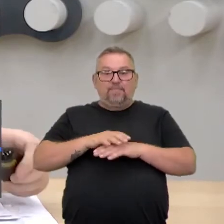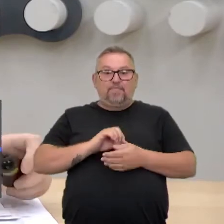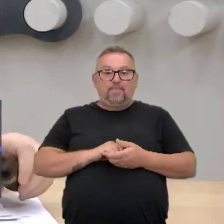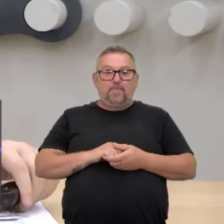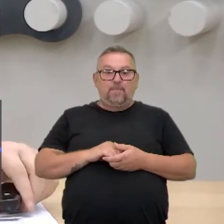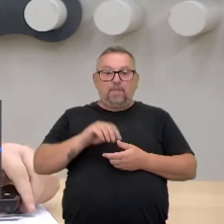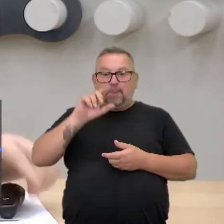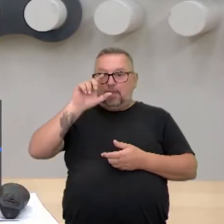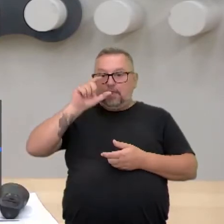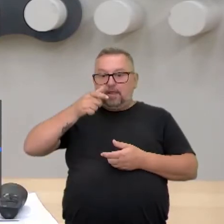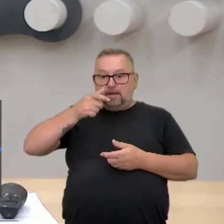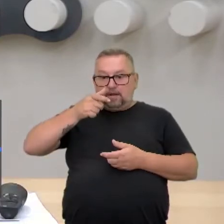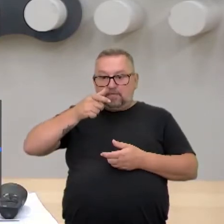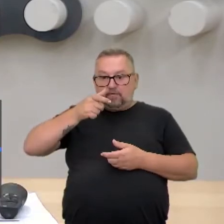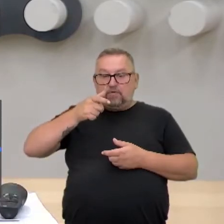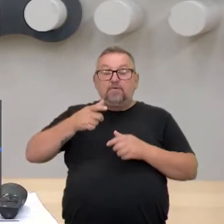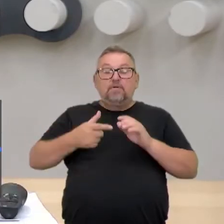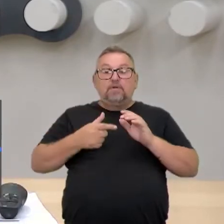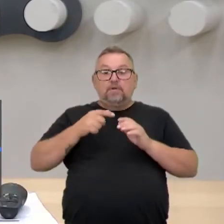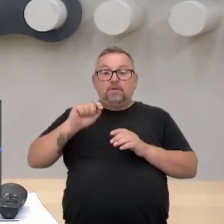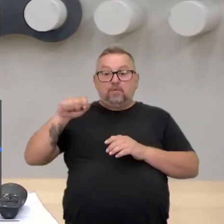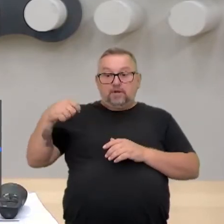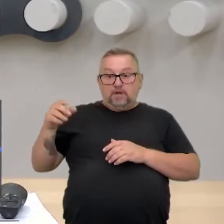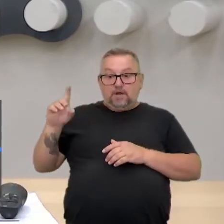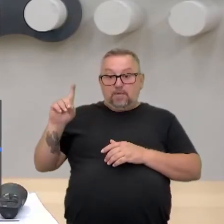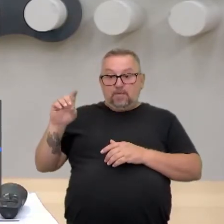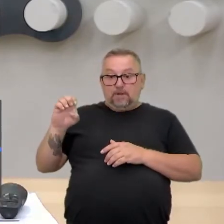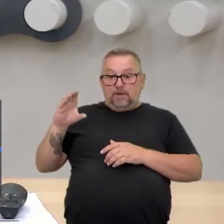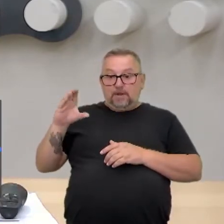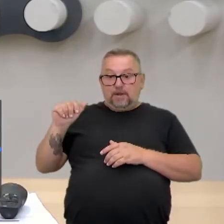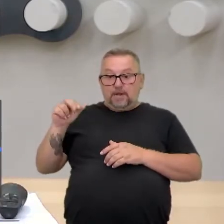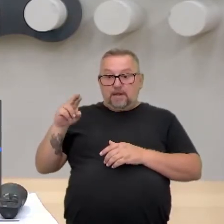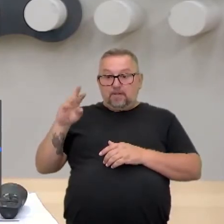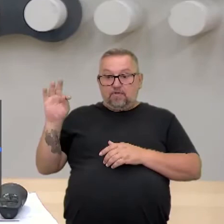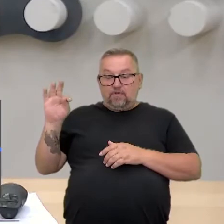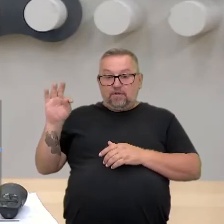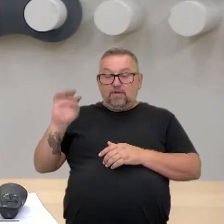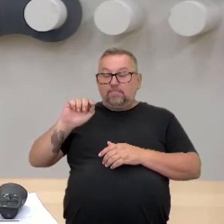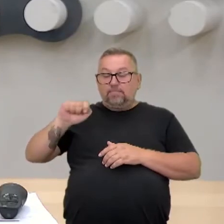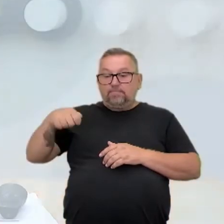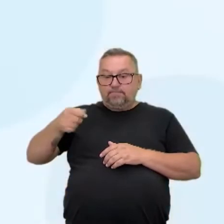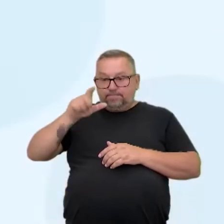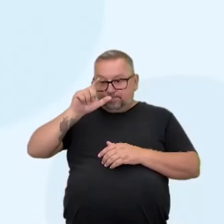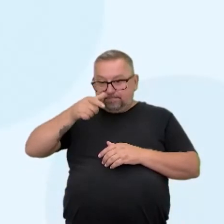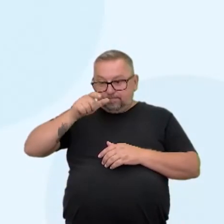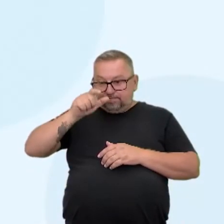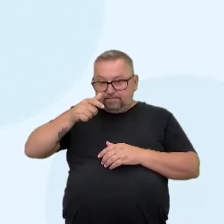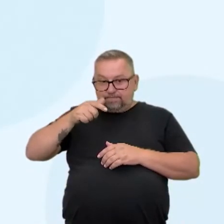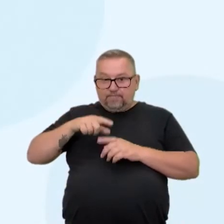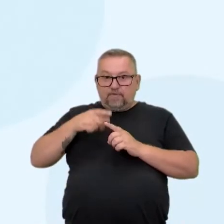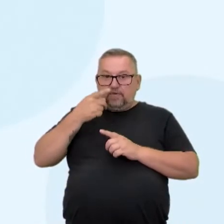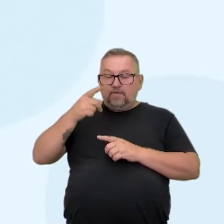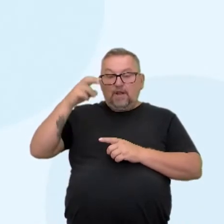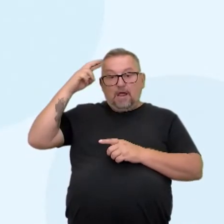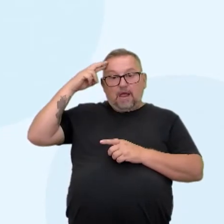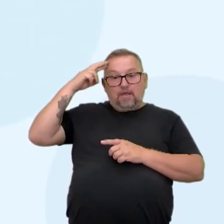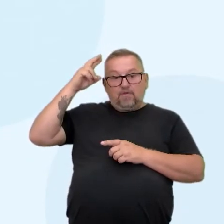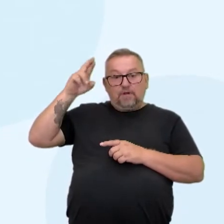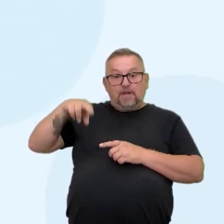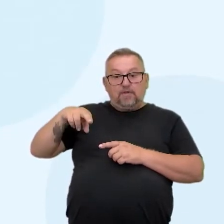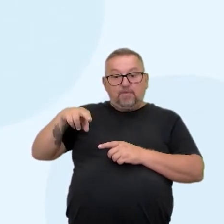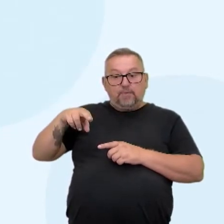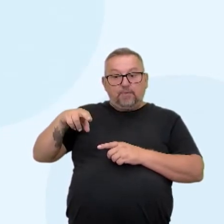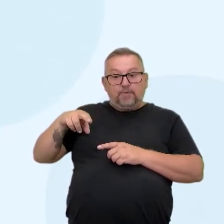de kart pessoal é o principal representante de uma corrente filosófica que a gente chama de racionalismo né